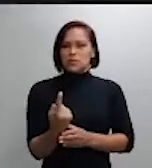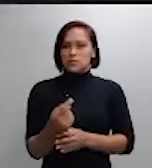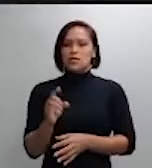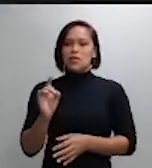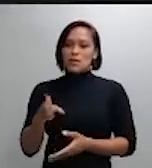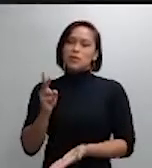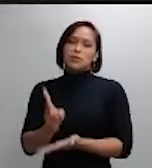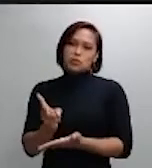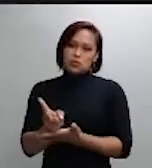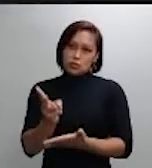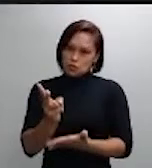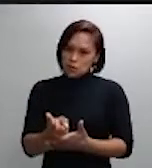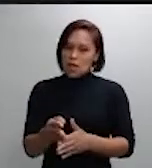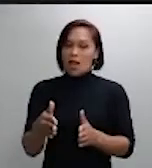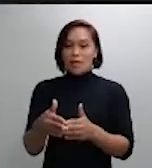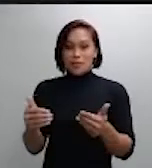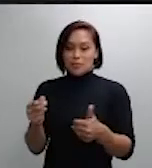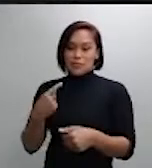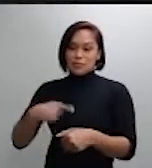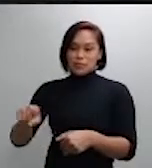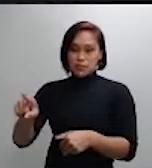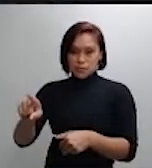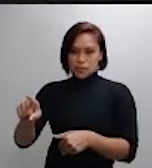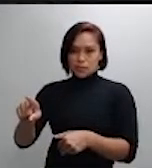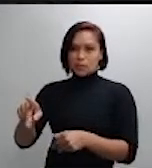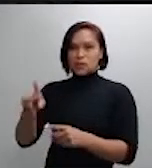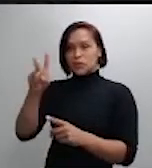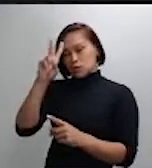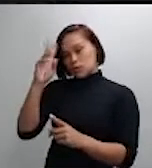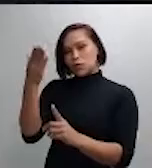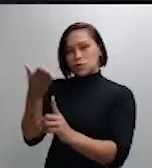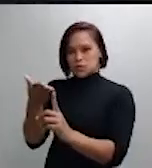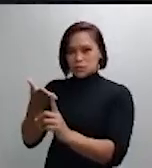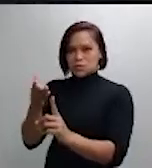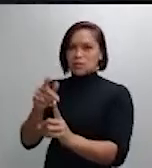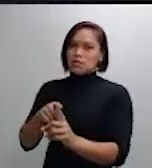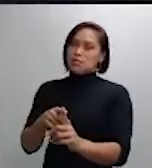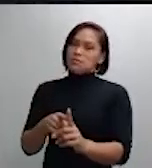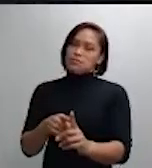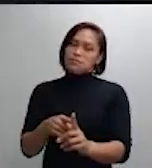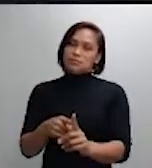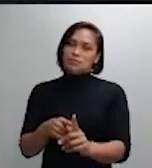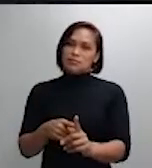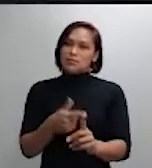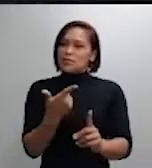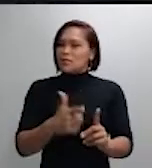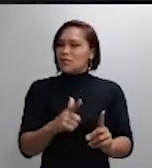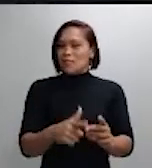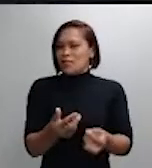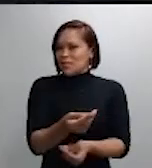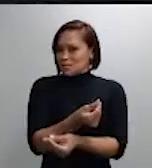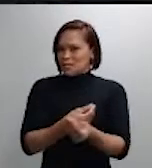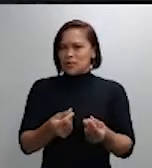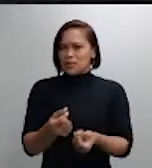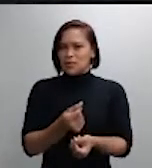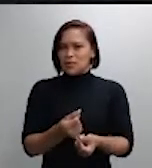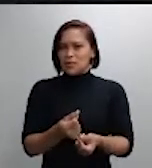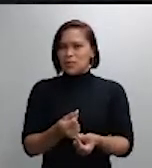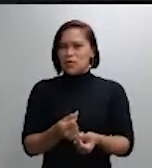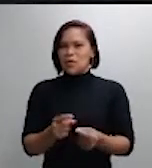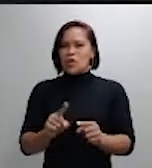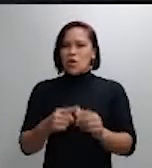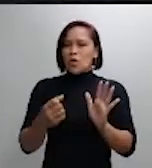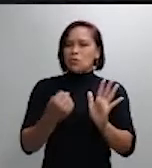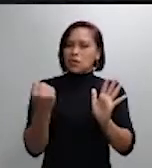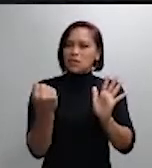procedente, portanto, a favor do constituinte, a favor do cidadão, não vai haver honorários? Ou os honorários têm que ser fixados